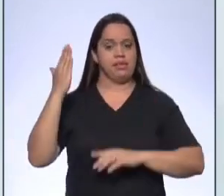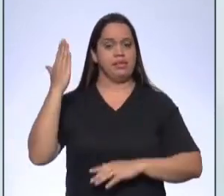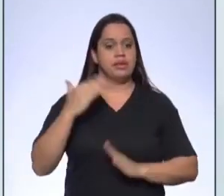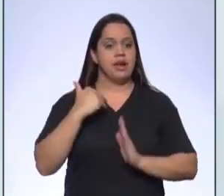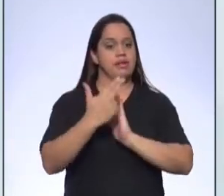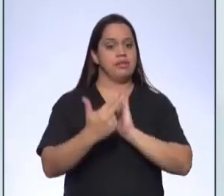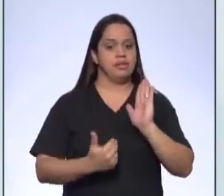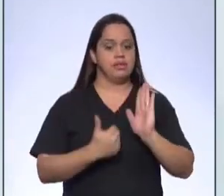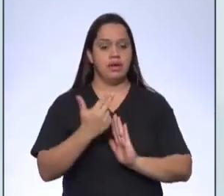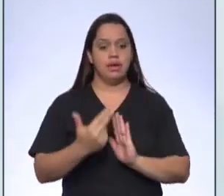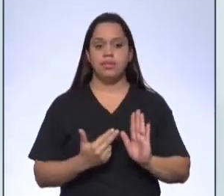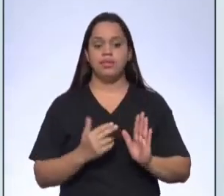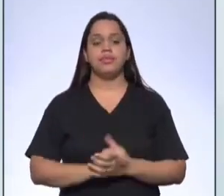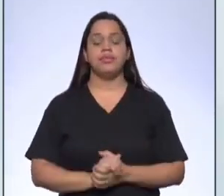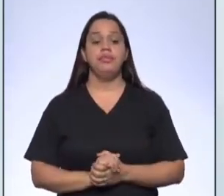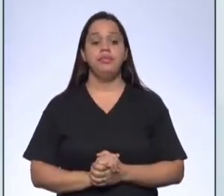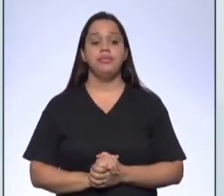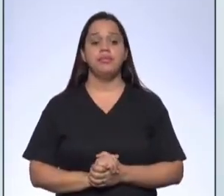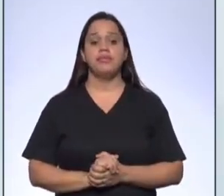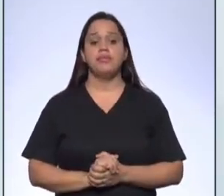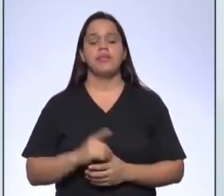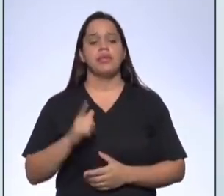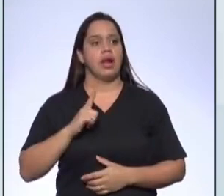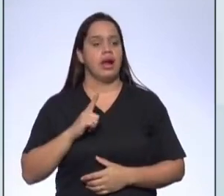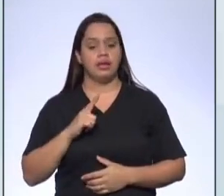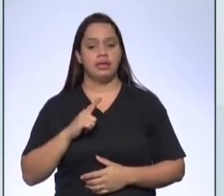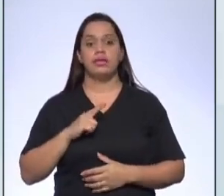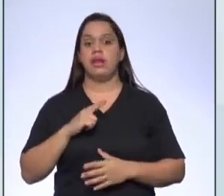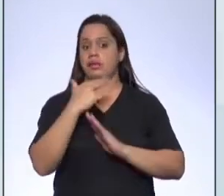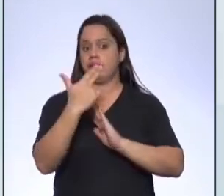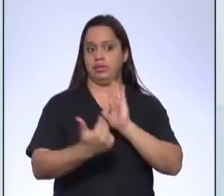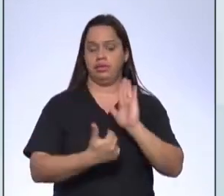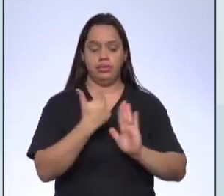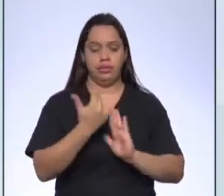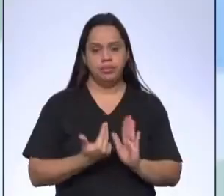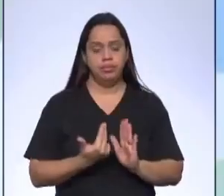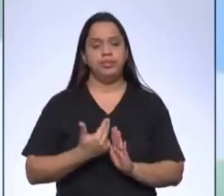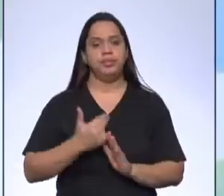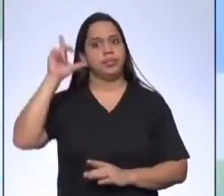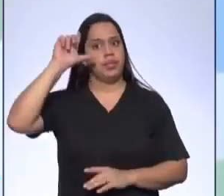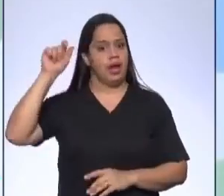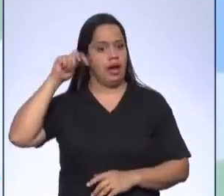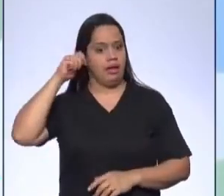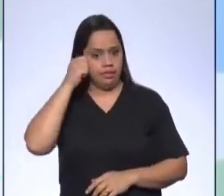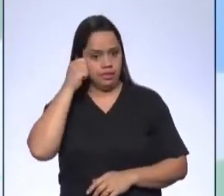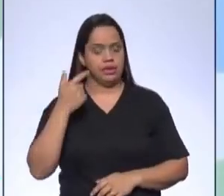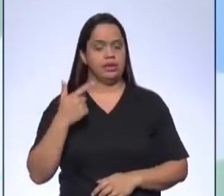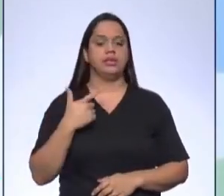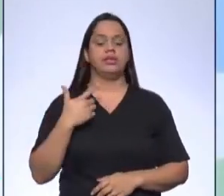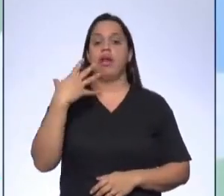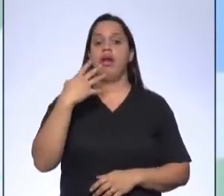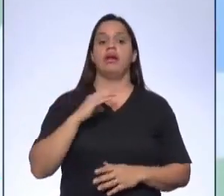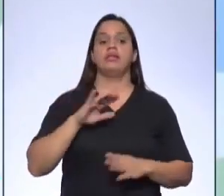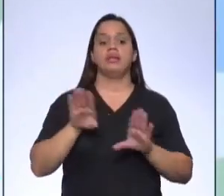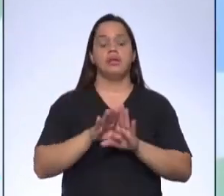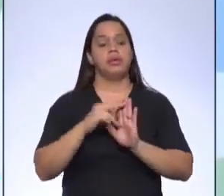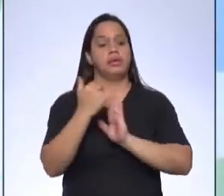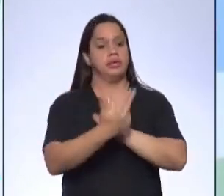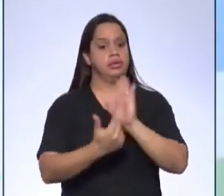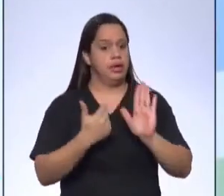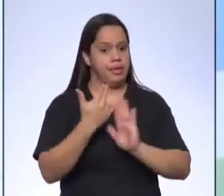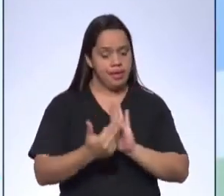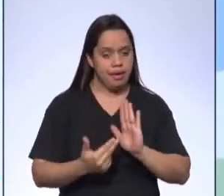que nós vimos agora, imagens africanas, imagens de máscaras africanas, imagens da